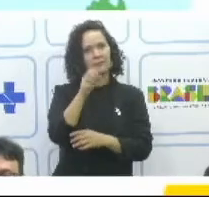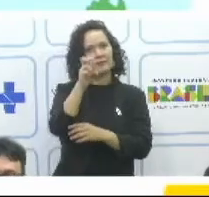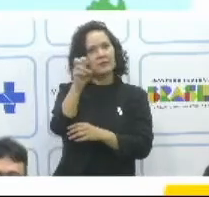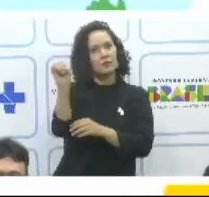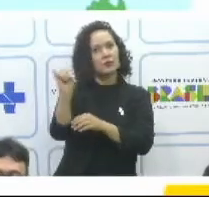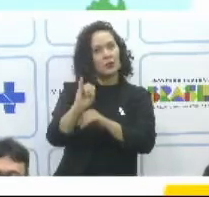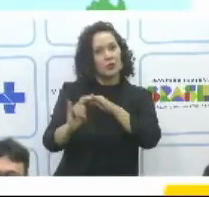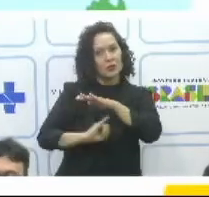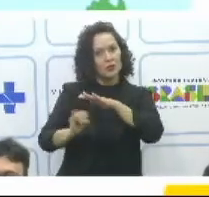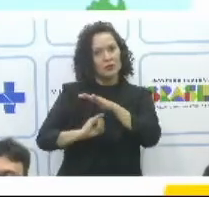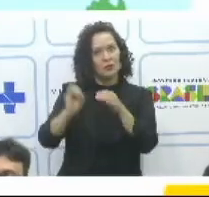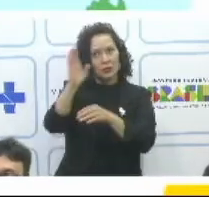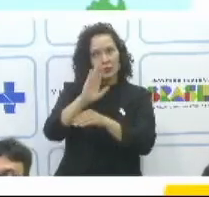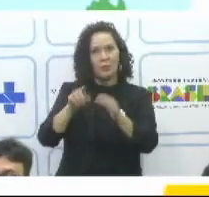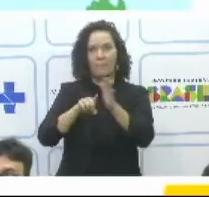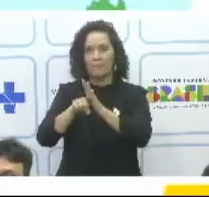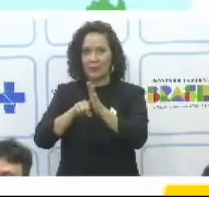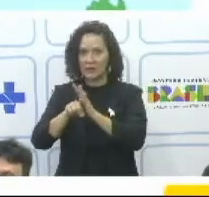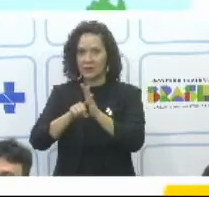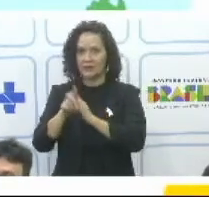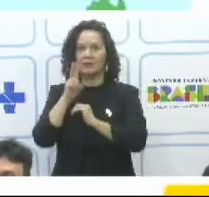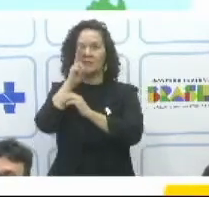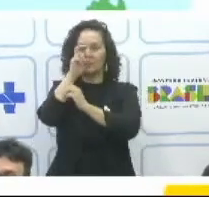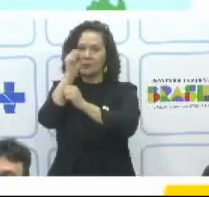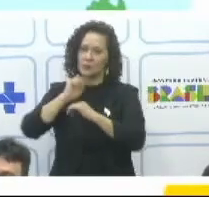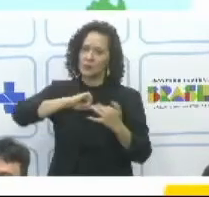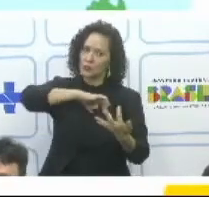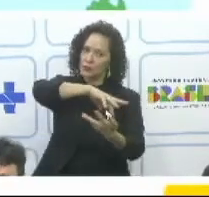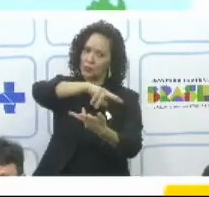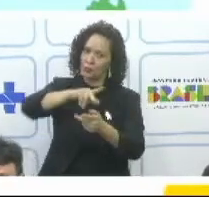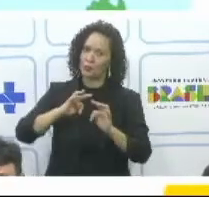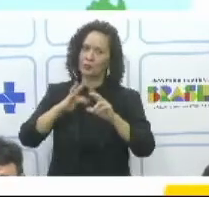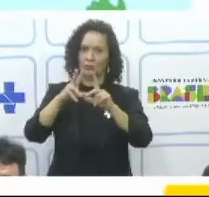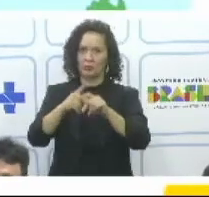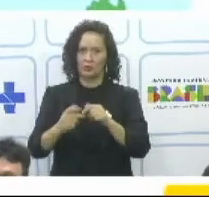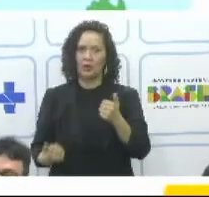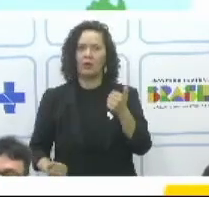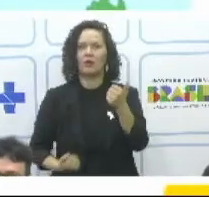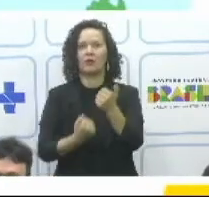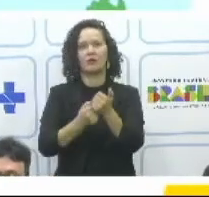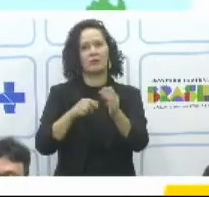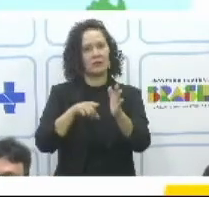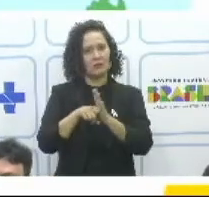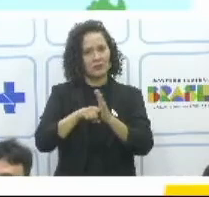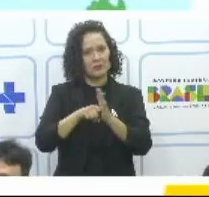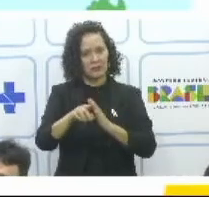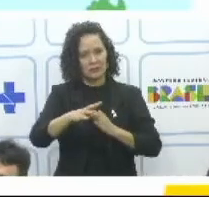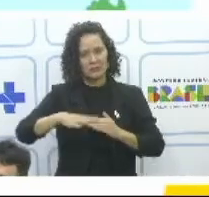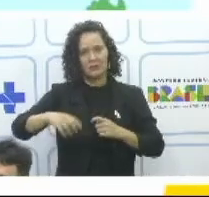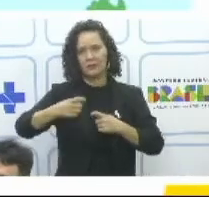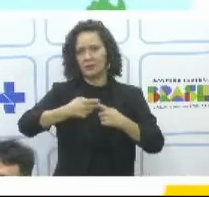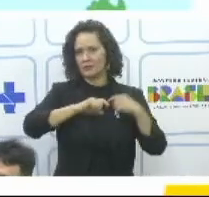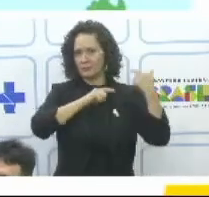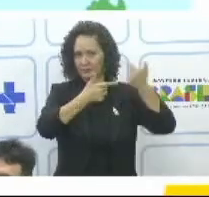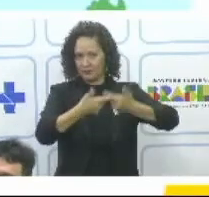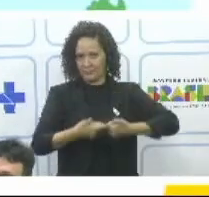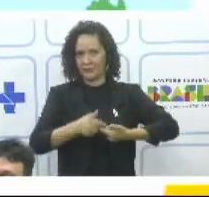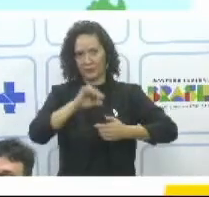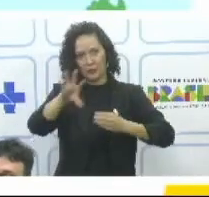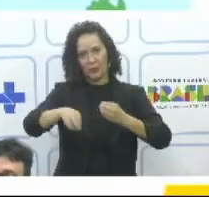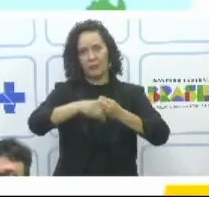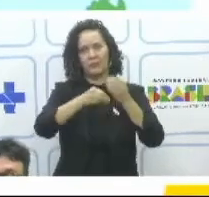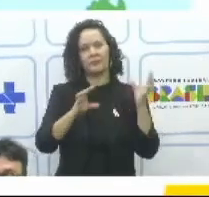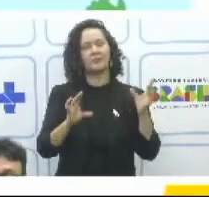institutos nacionais de pesquisa fortalecendo, né, as pesquisas no campo das medicinas tradicionais